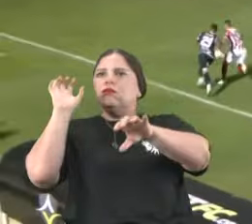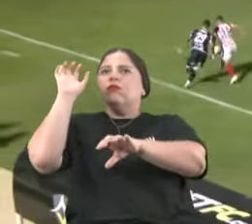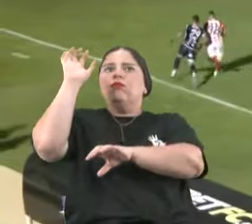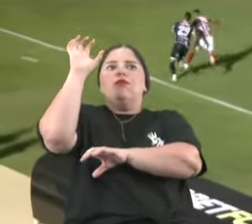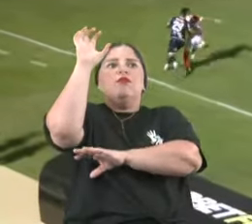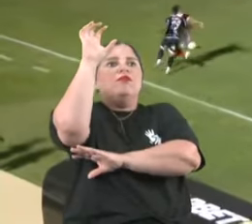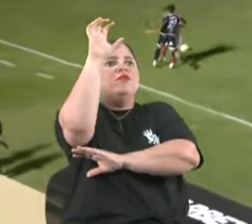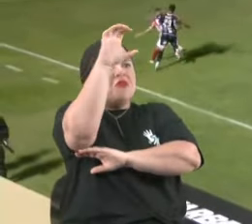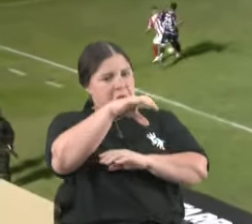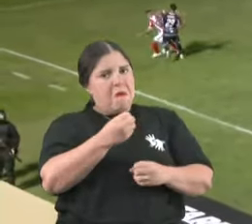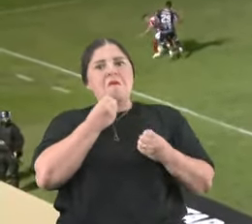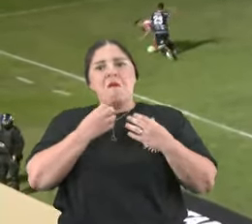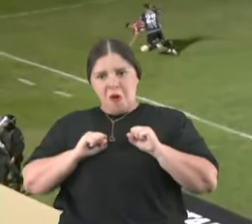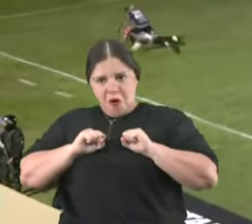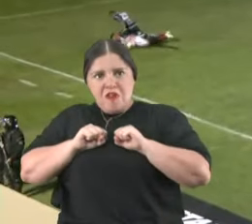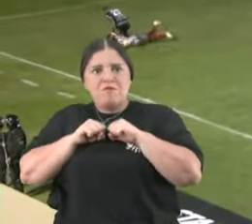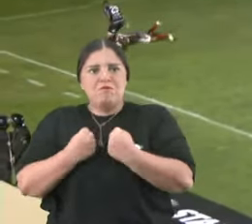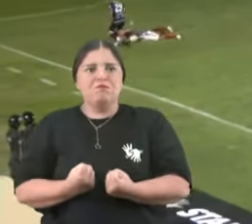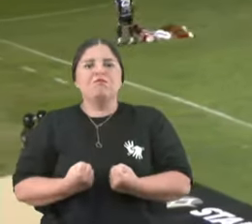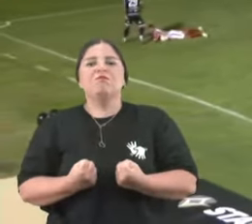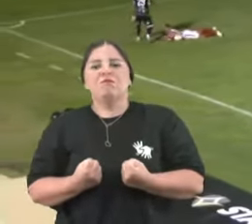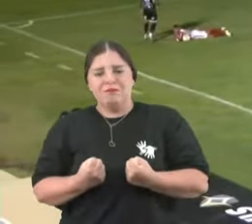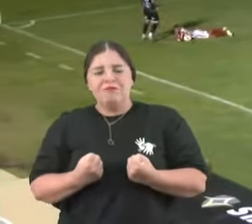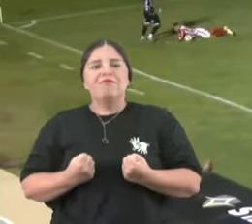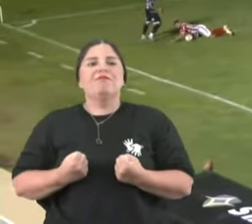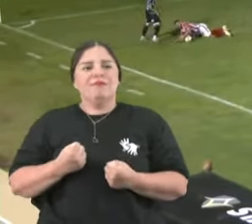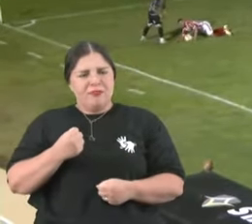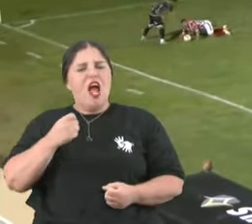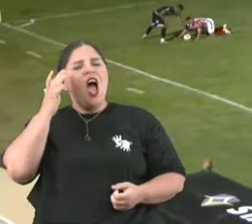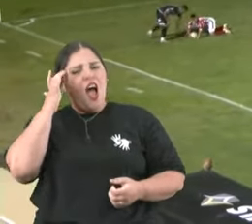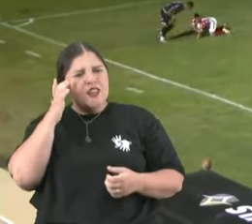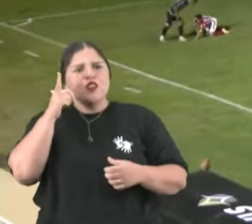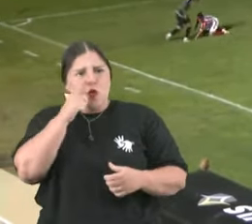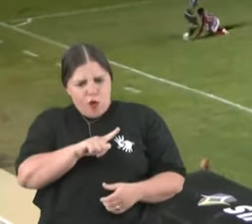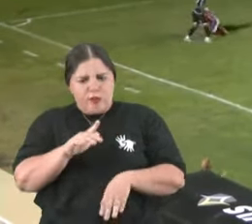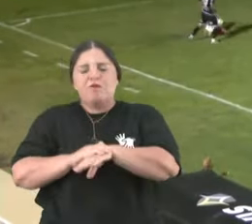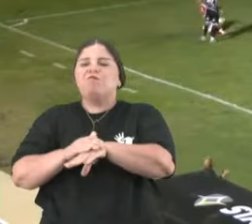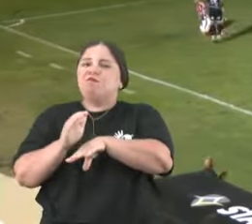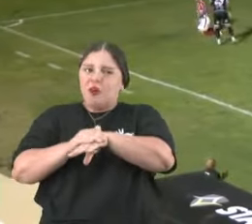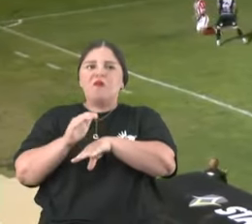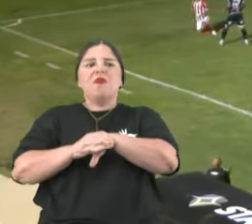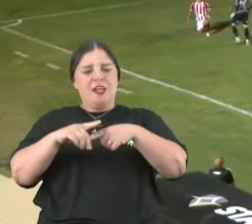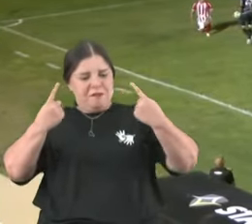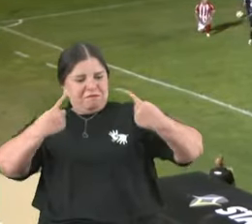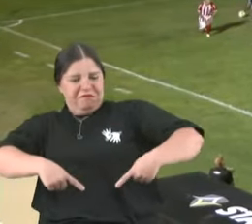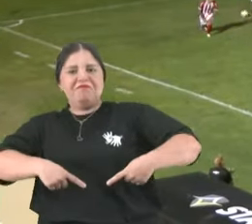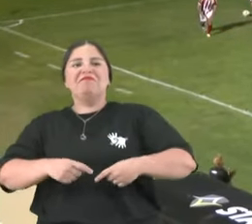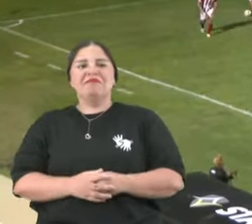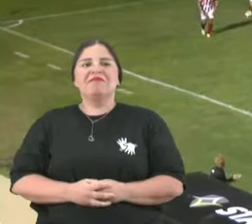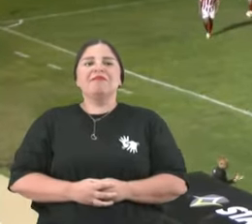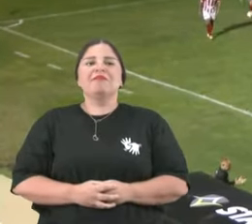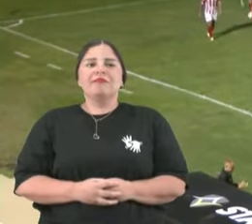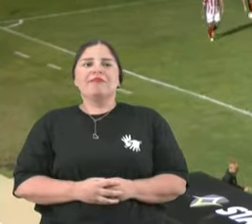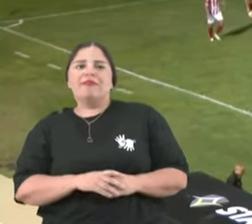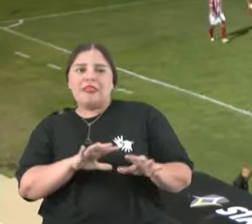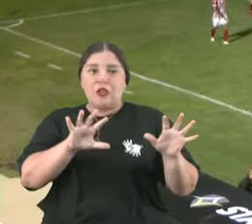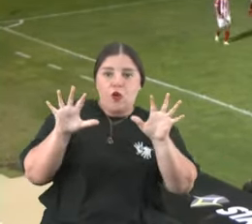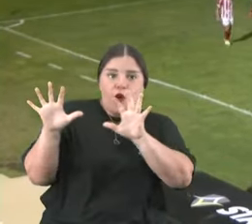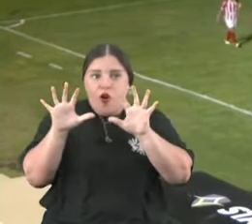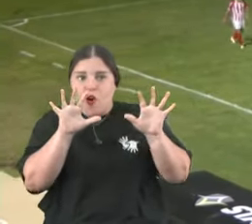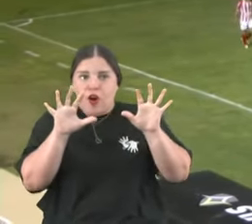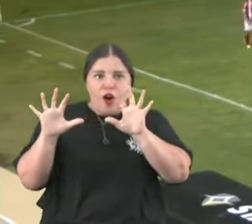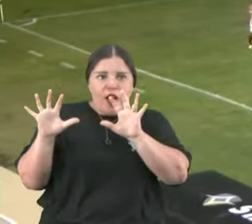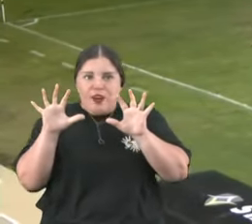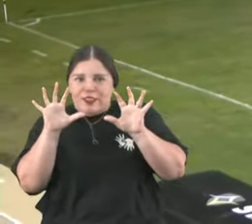defesa, eu diria que esse é um gol do Matheus Albino nesse momento da decisão. Ele pulou como um gato ou como um sapo?